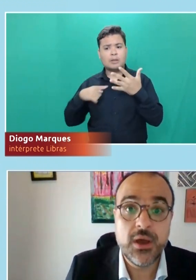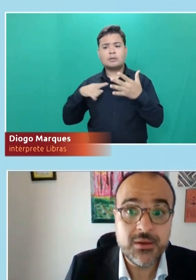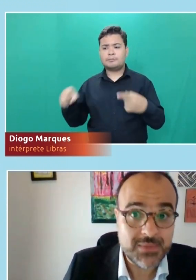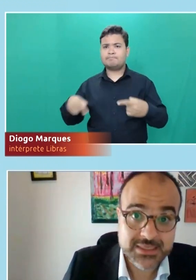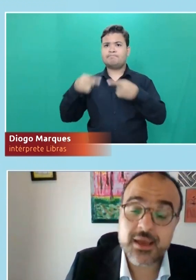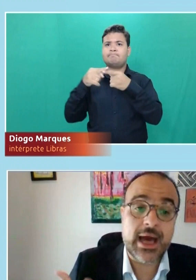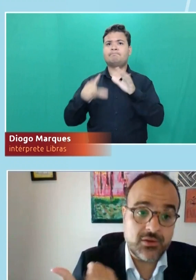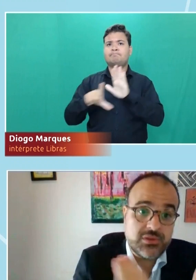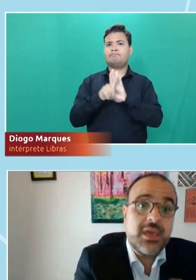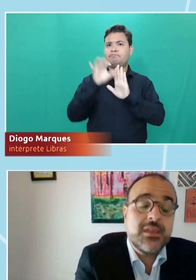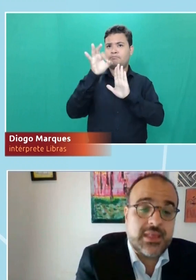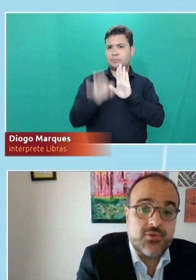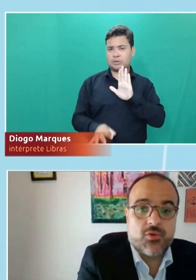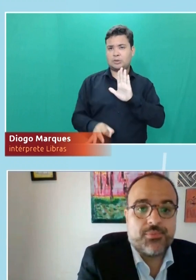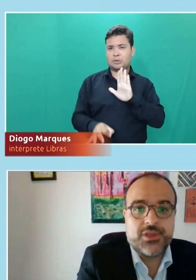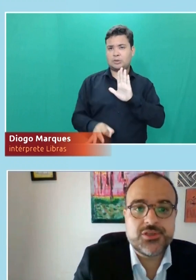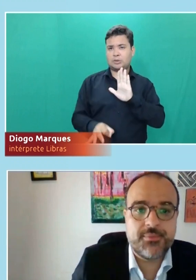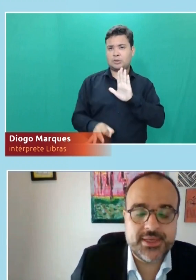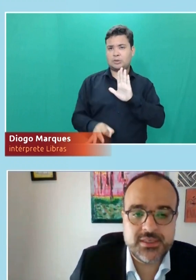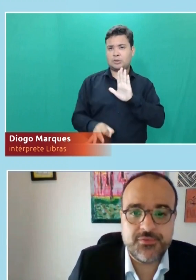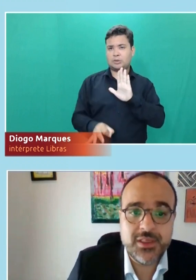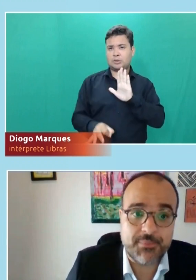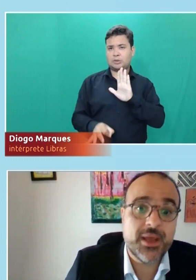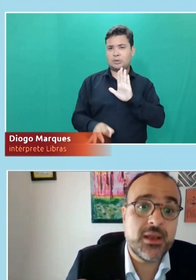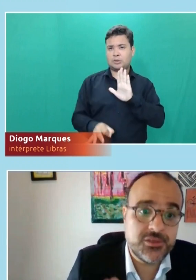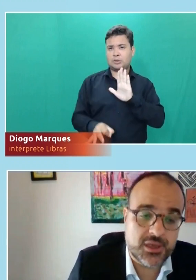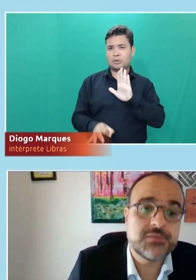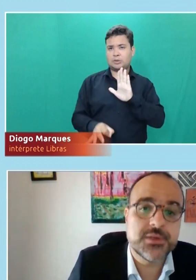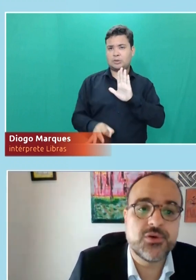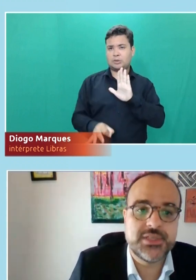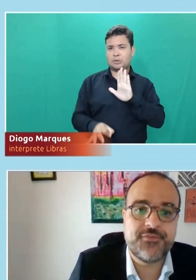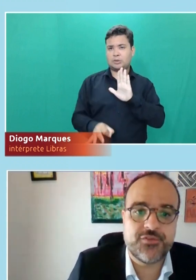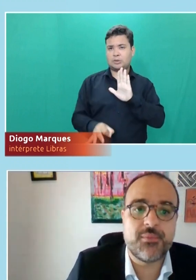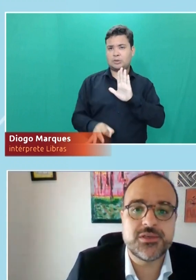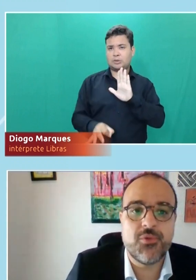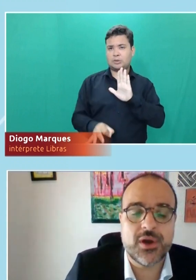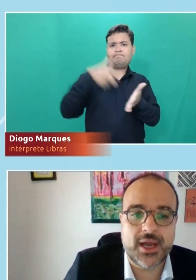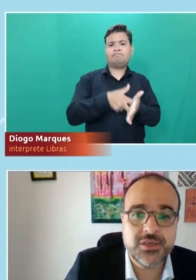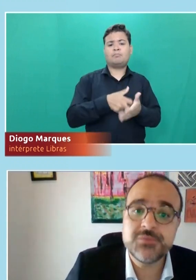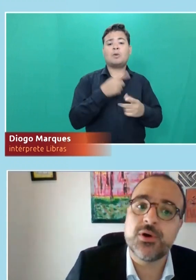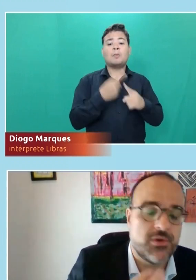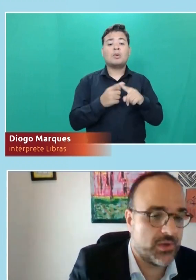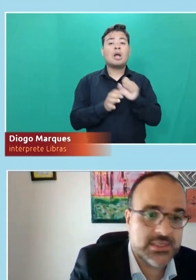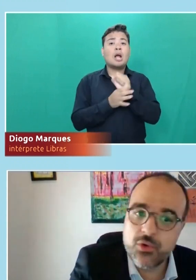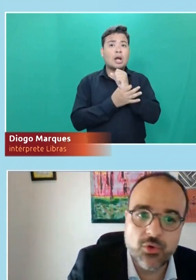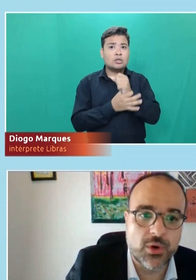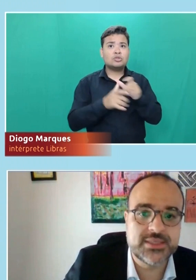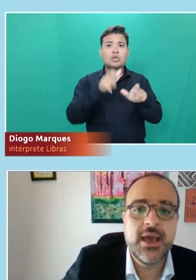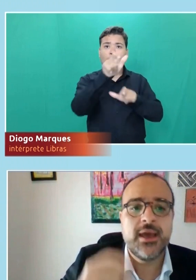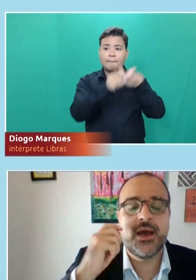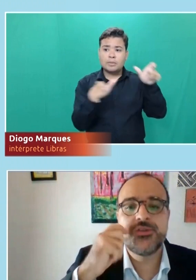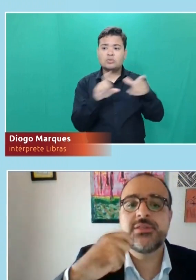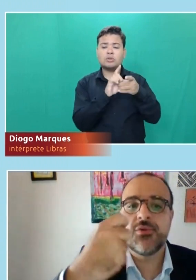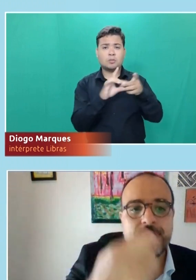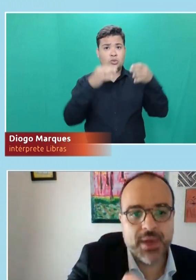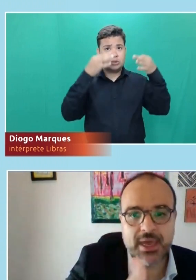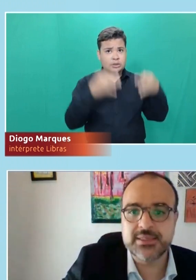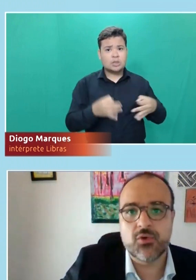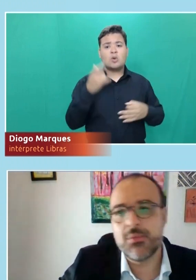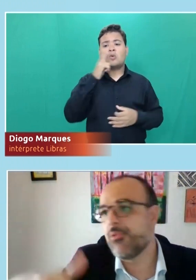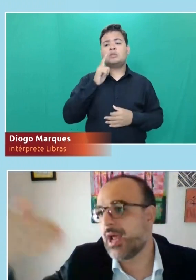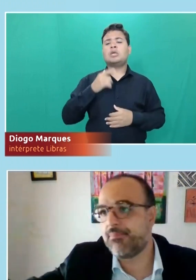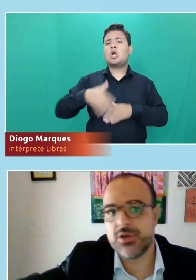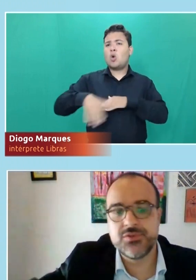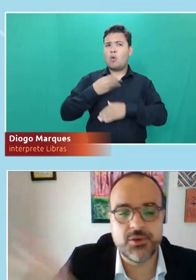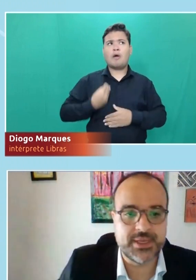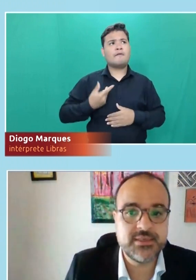processo legal, mas que, claro, tem que ter um componente repressivo até para garantir que as pessoas efetivamente democráticas possam ir às ruas, dizer o que